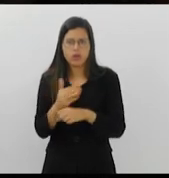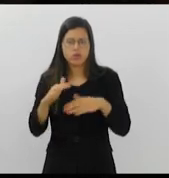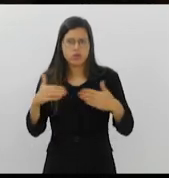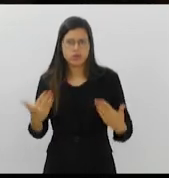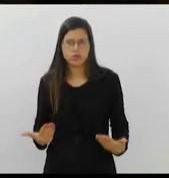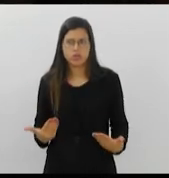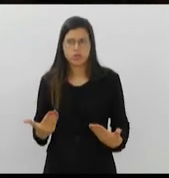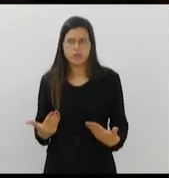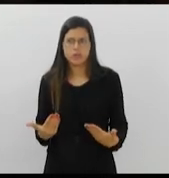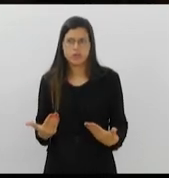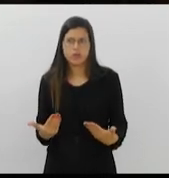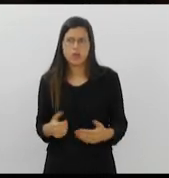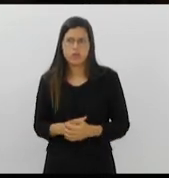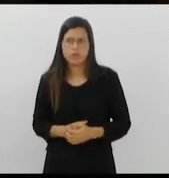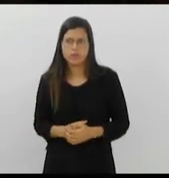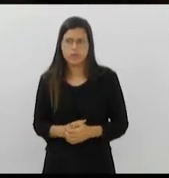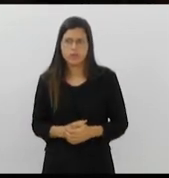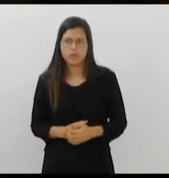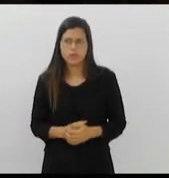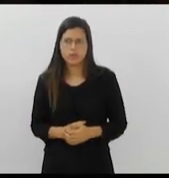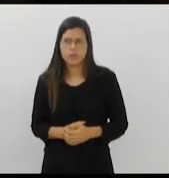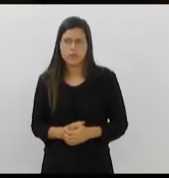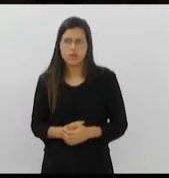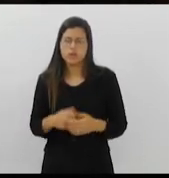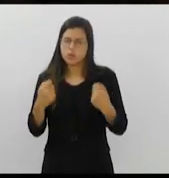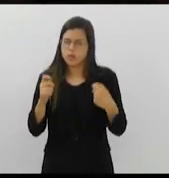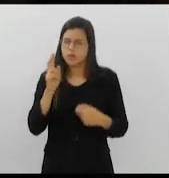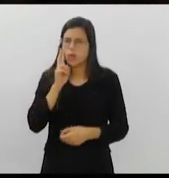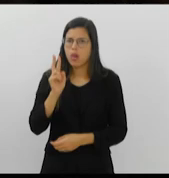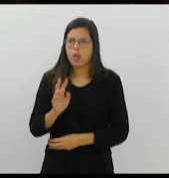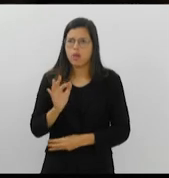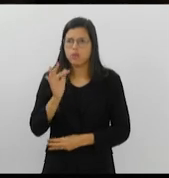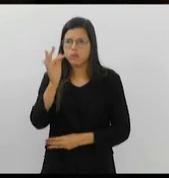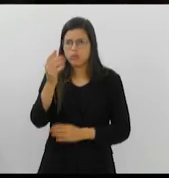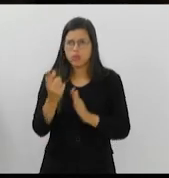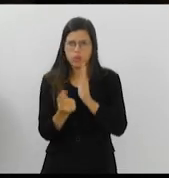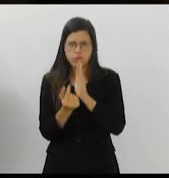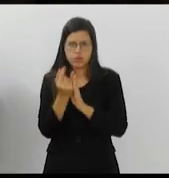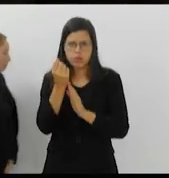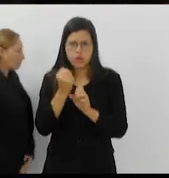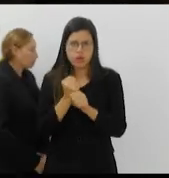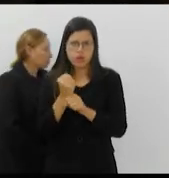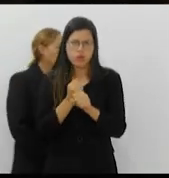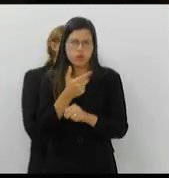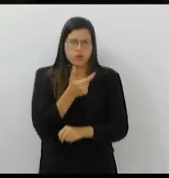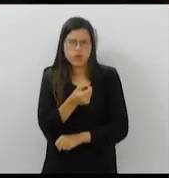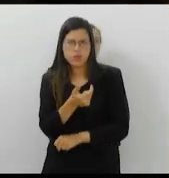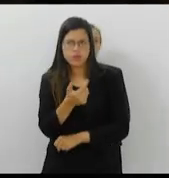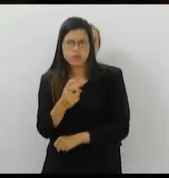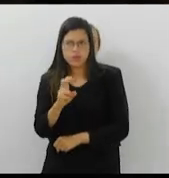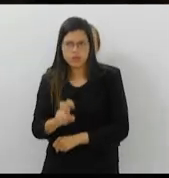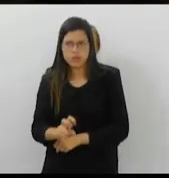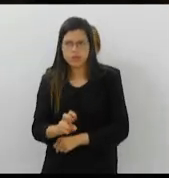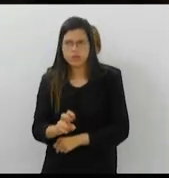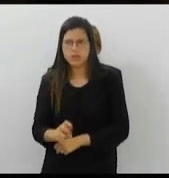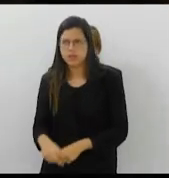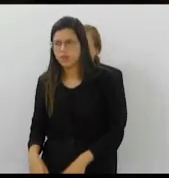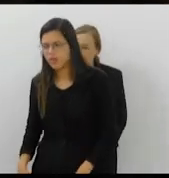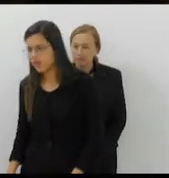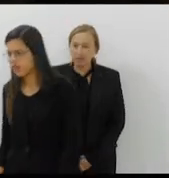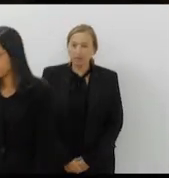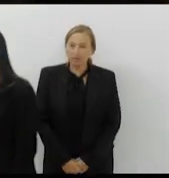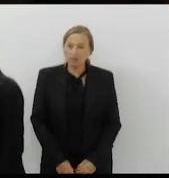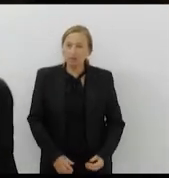sem ressentimentos, vamos olhar para o futuro. O orçamento de 2025 vem aí. A necessária recomposição